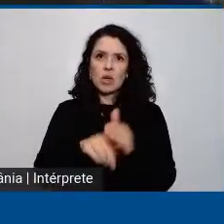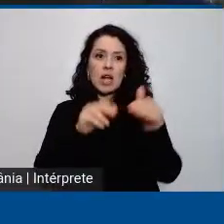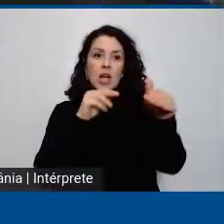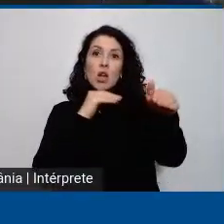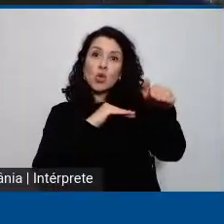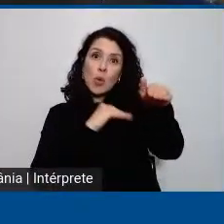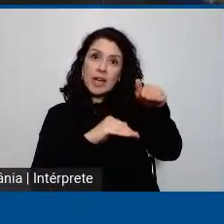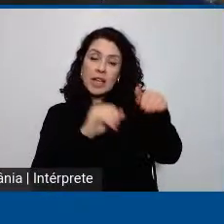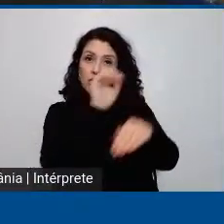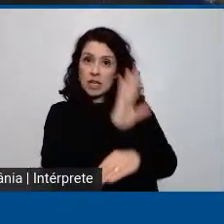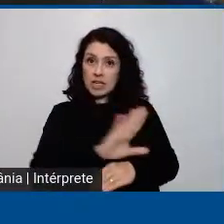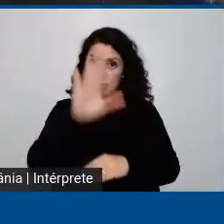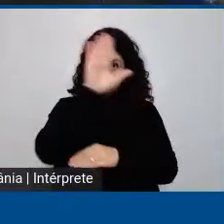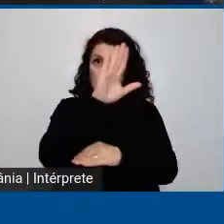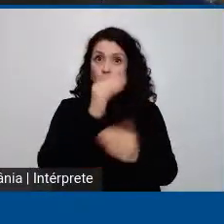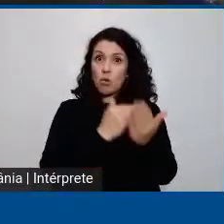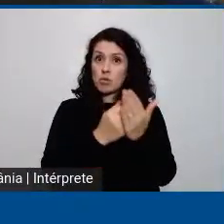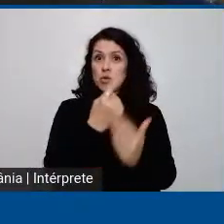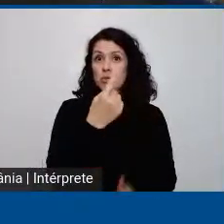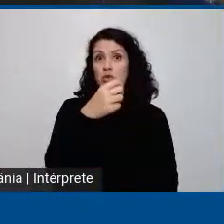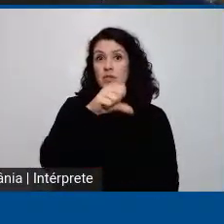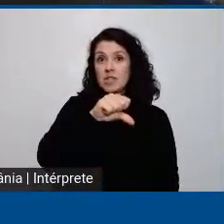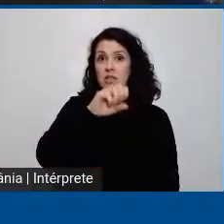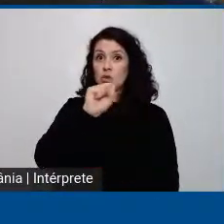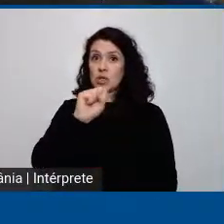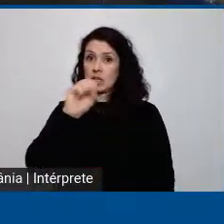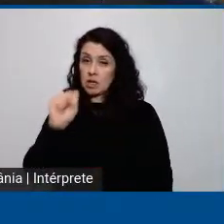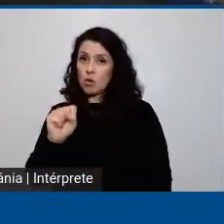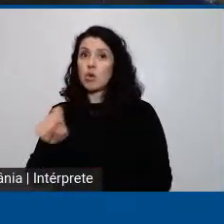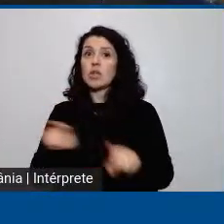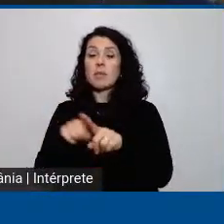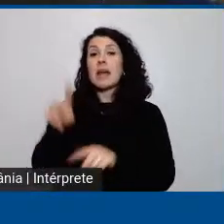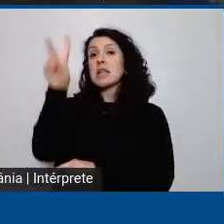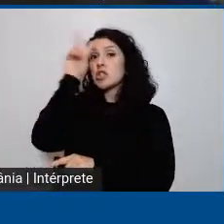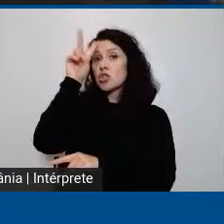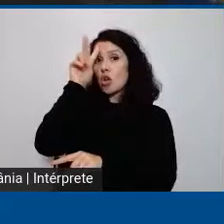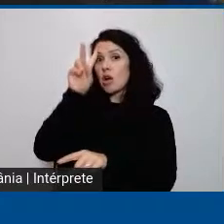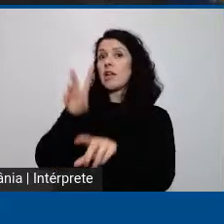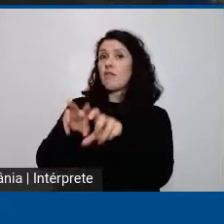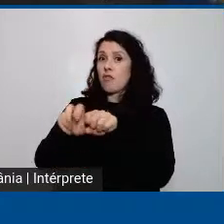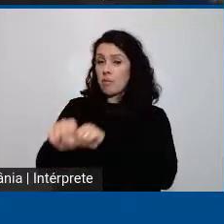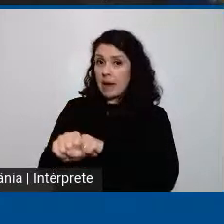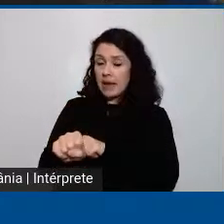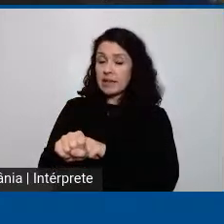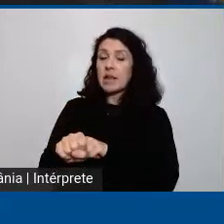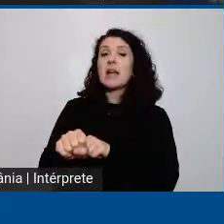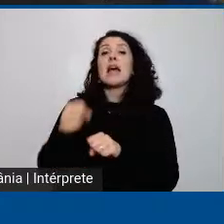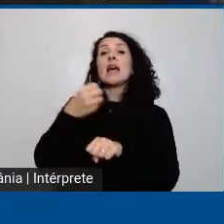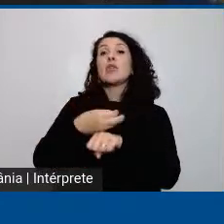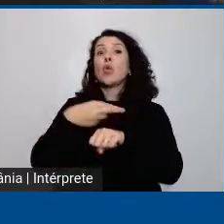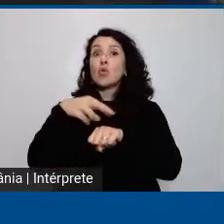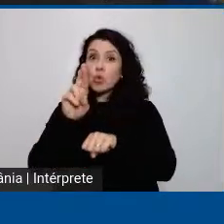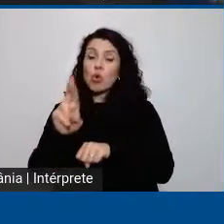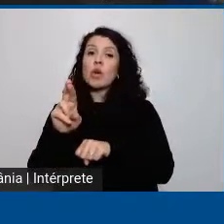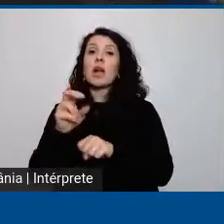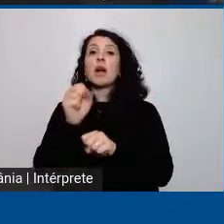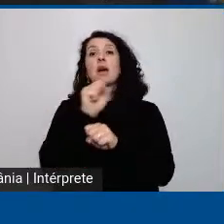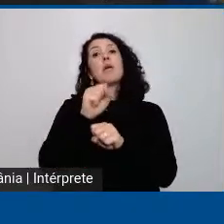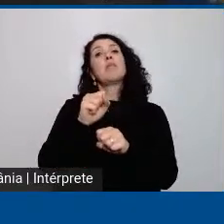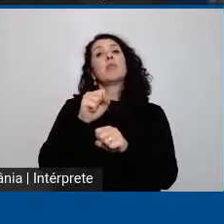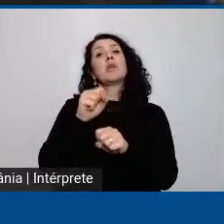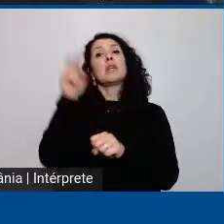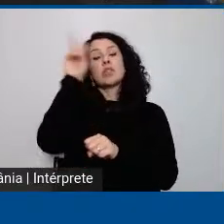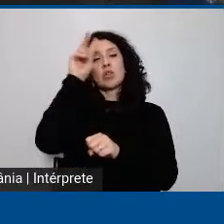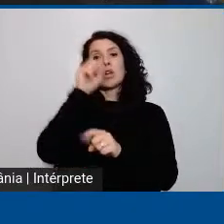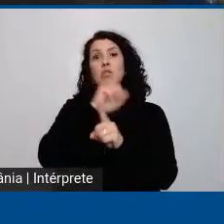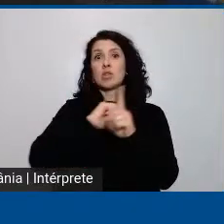desde 1988, é historiadora, doutora em História Social pela UFRJ. Entre outros